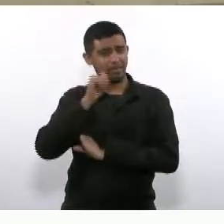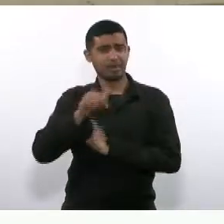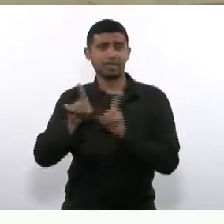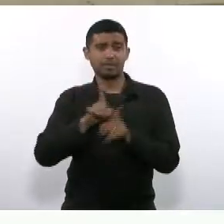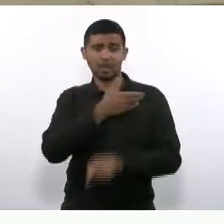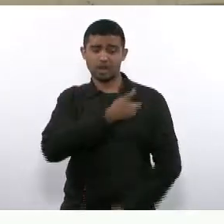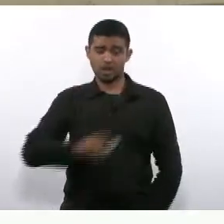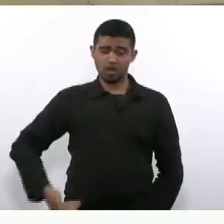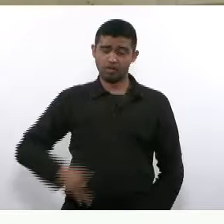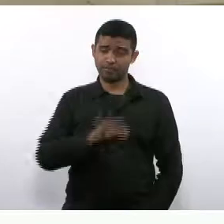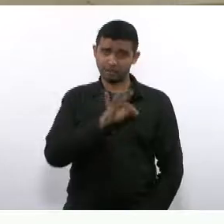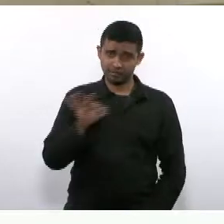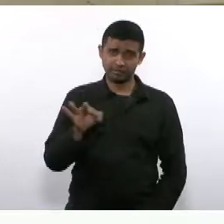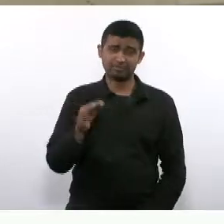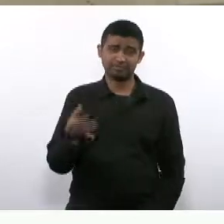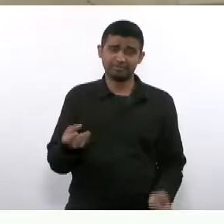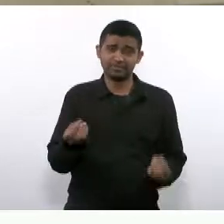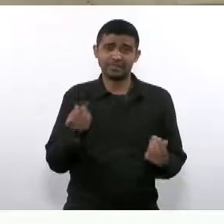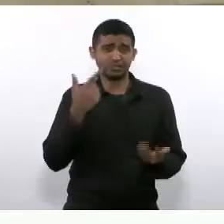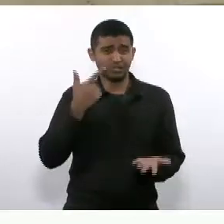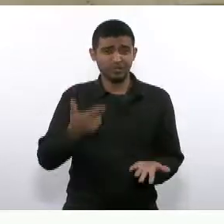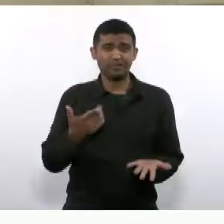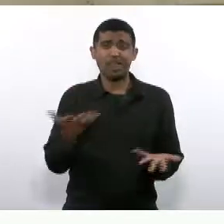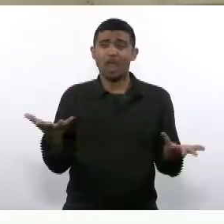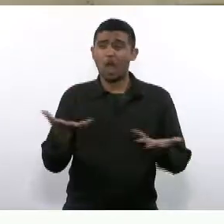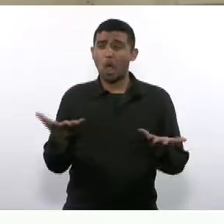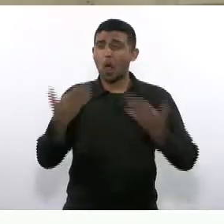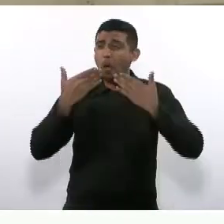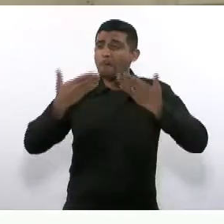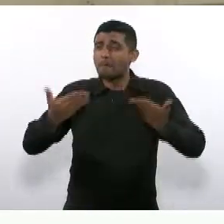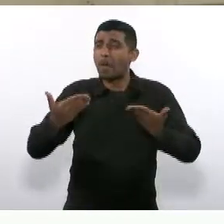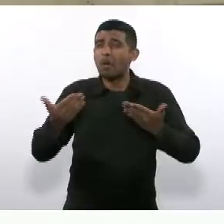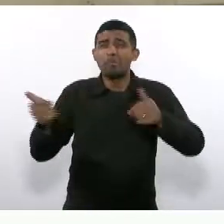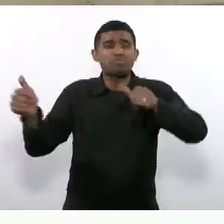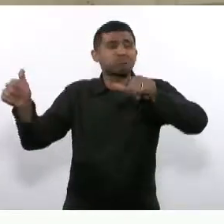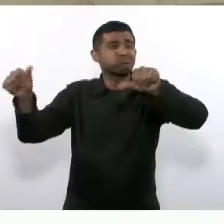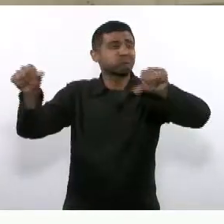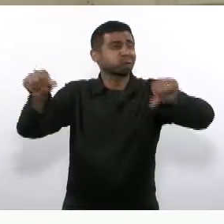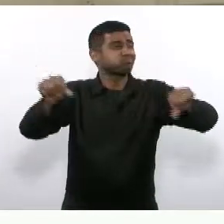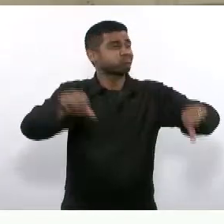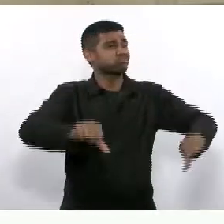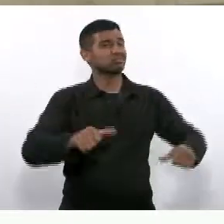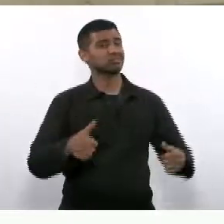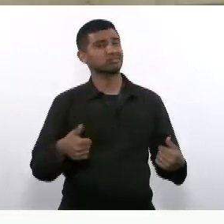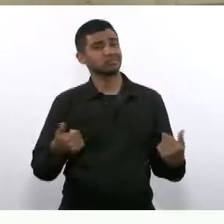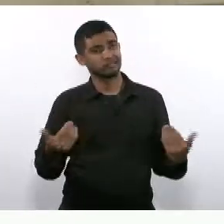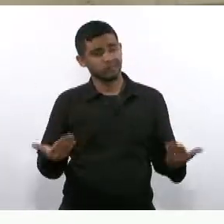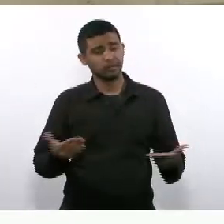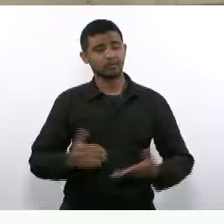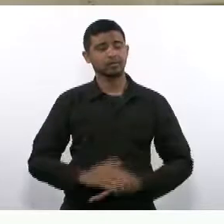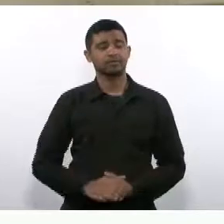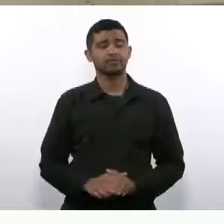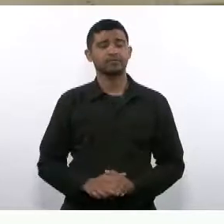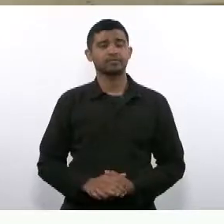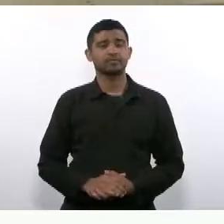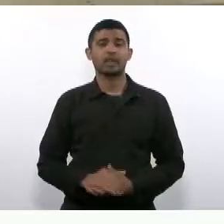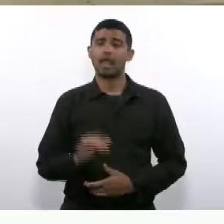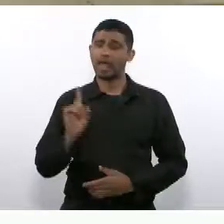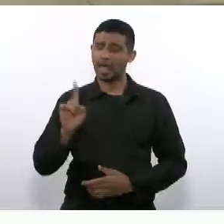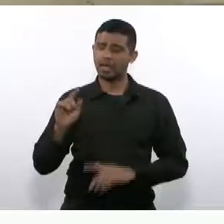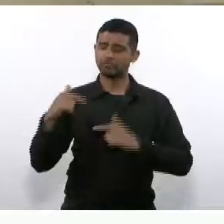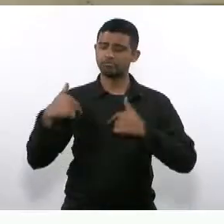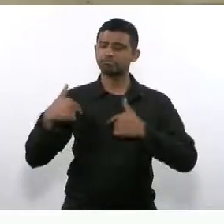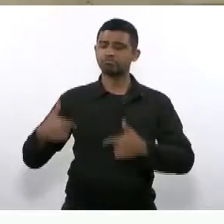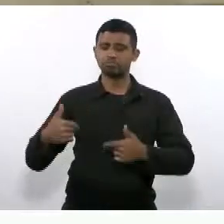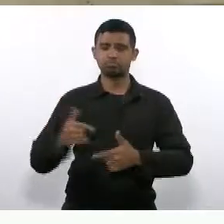federal e o quanto que isso tem reflexo no âmbito estadual também. Então, é uma iniciativa